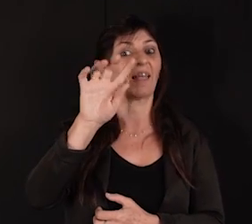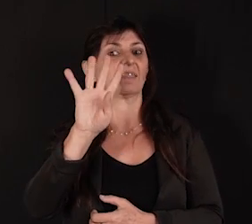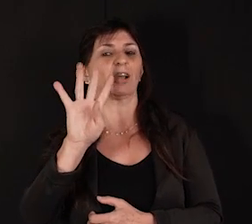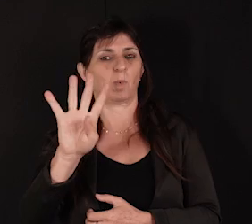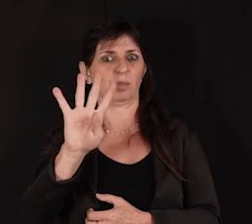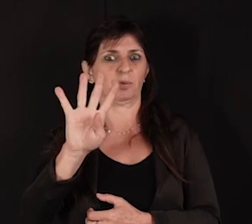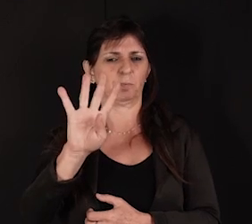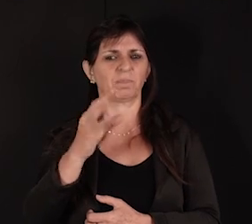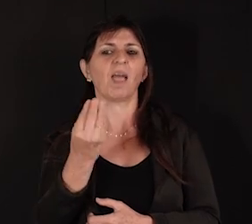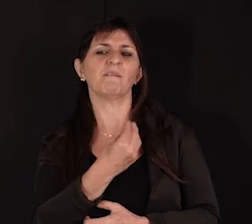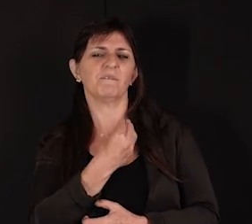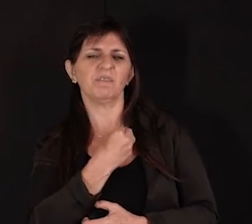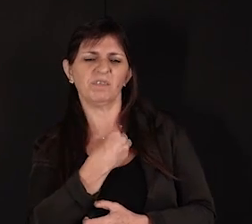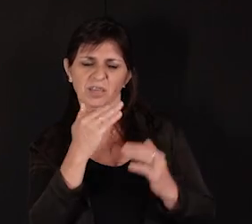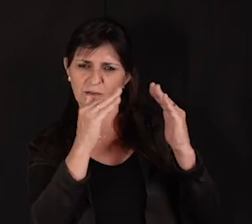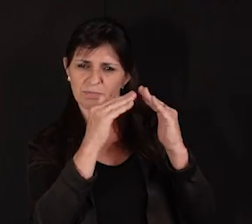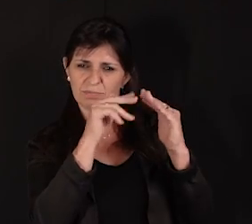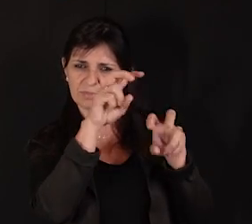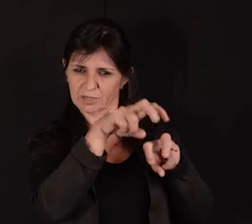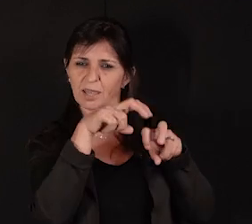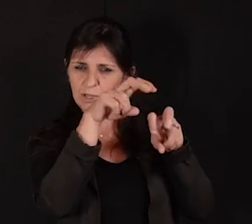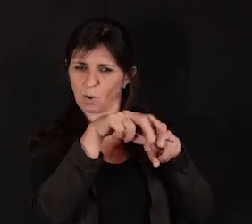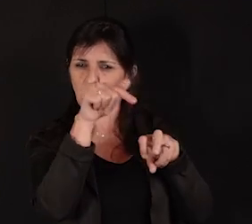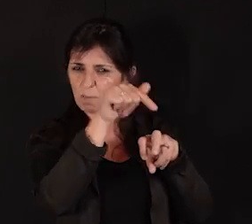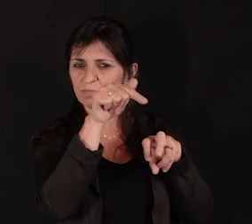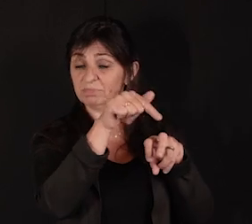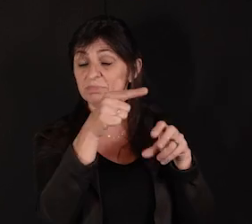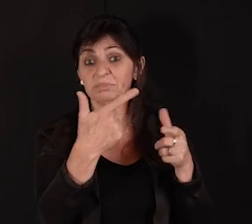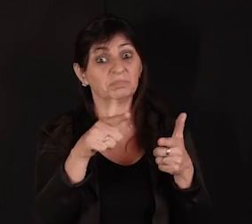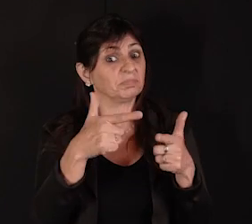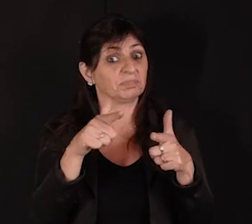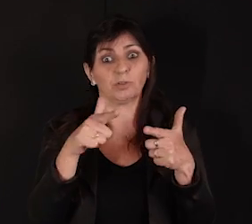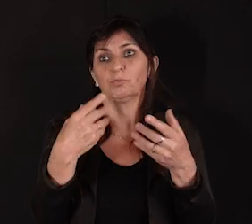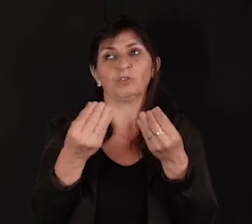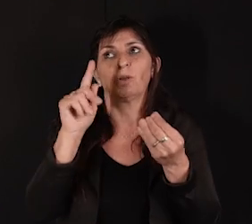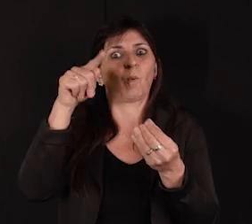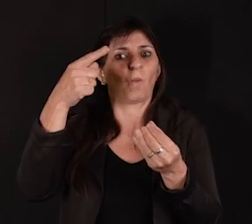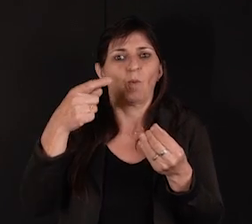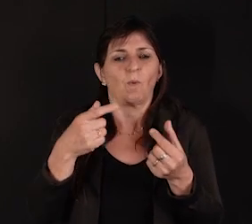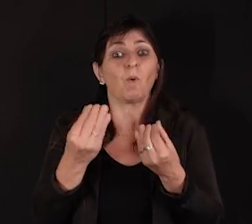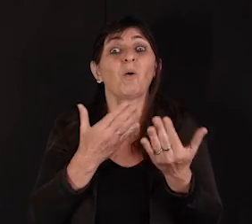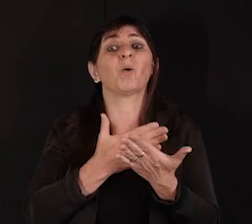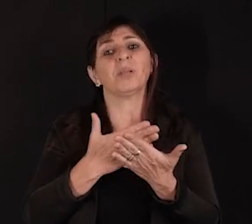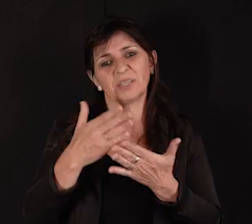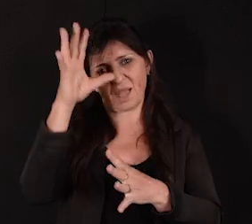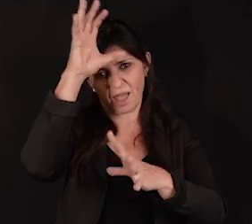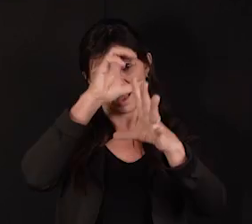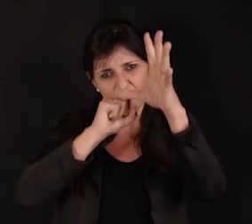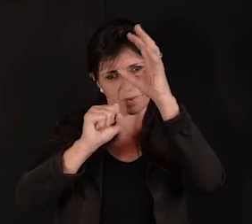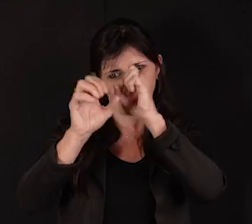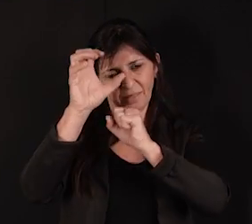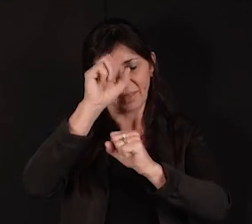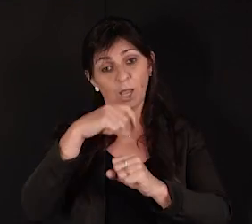1974. Eu morava no interior, no sítio, né? E não tinha instrumento para começar a aprender a tocar.